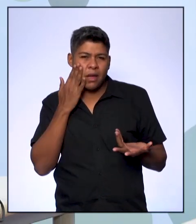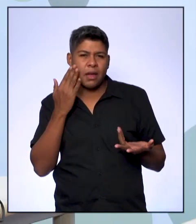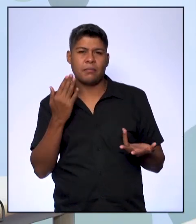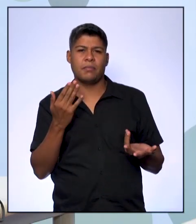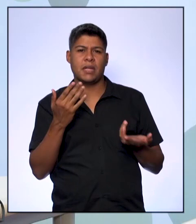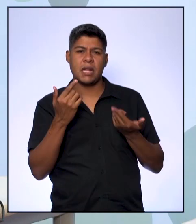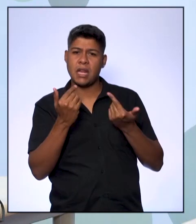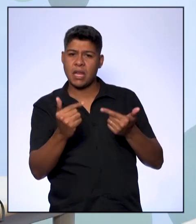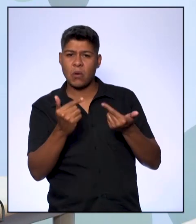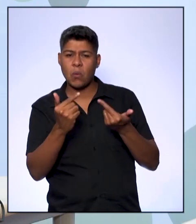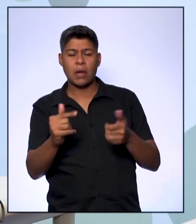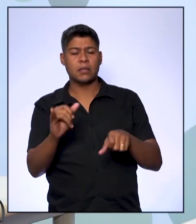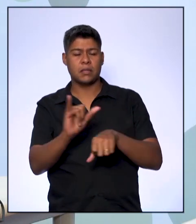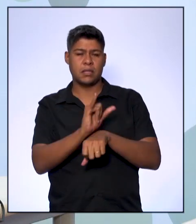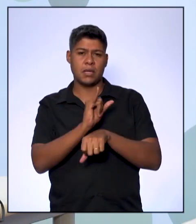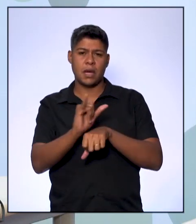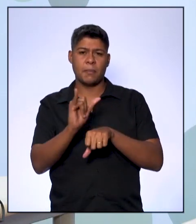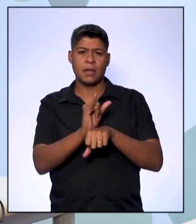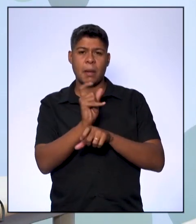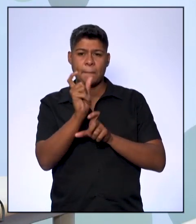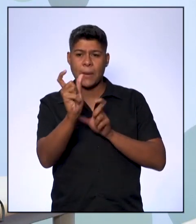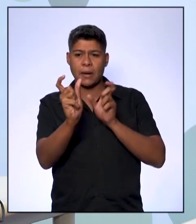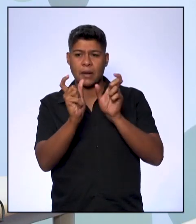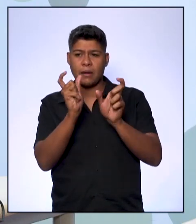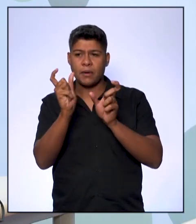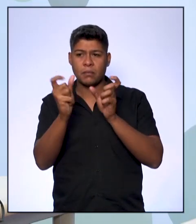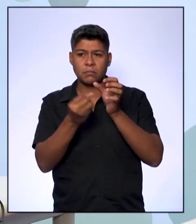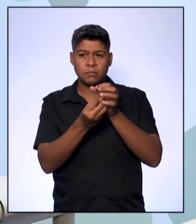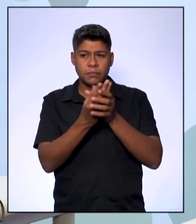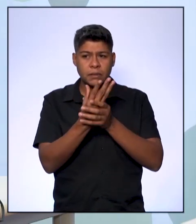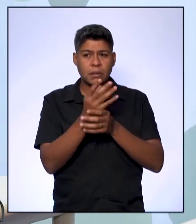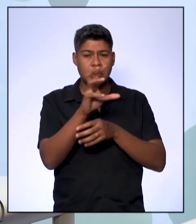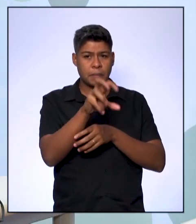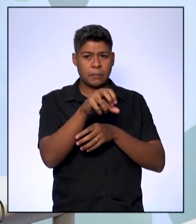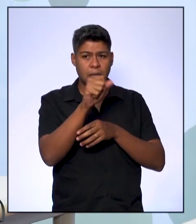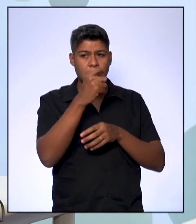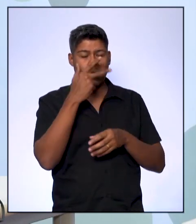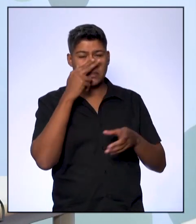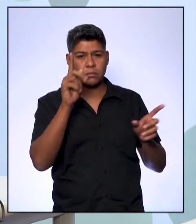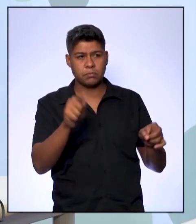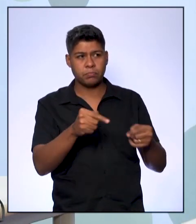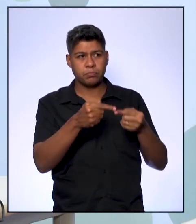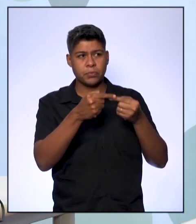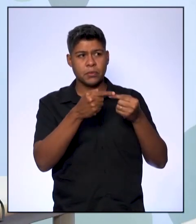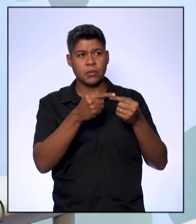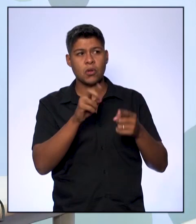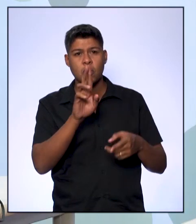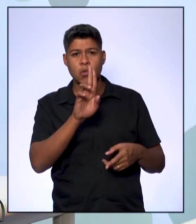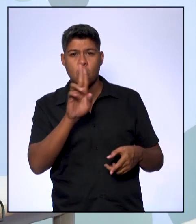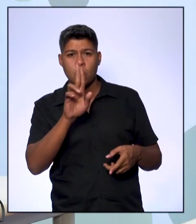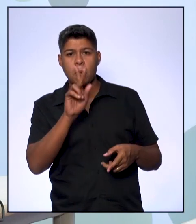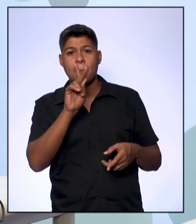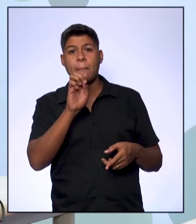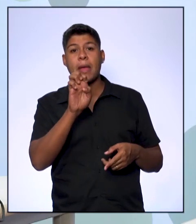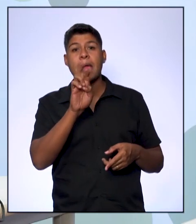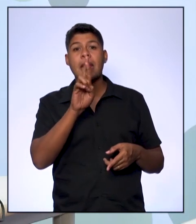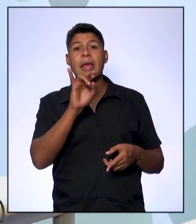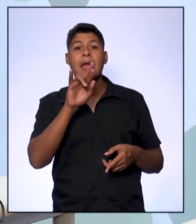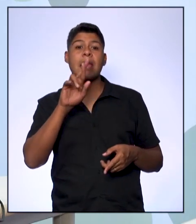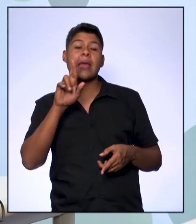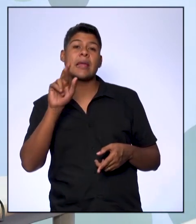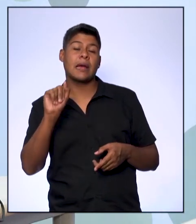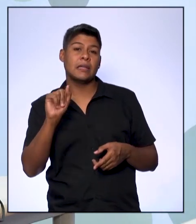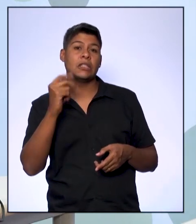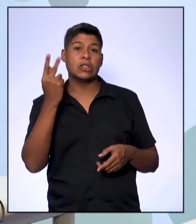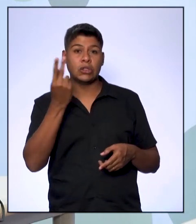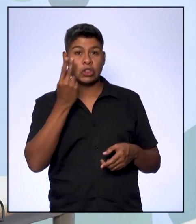assim com muitas palavras com quando se formou pegou por associação por exemplo o sobrenome pereira a